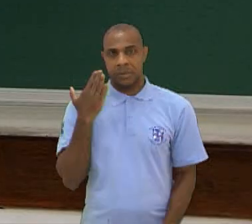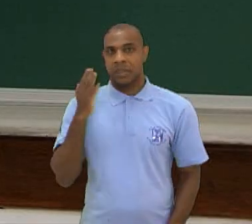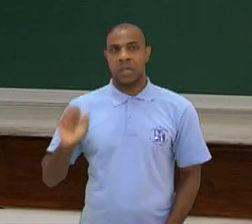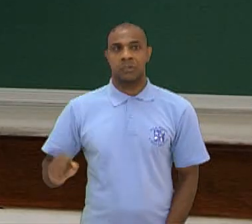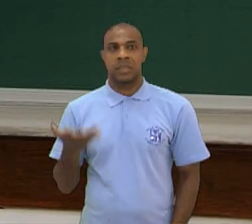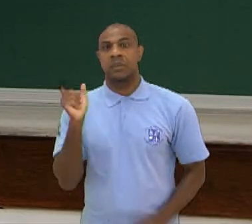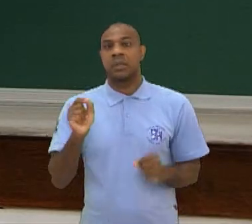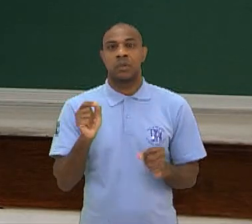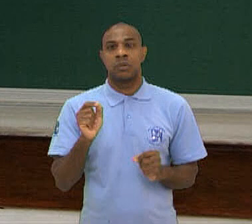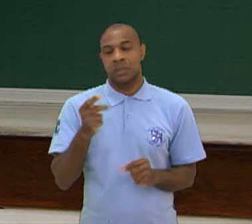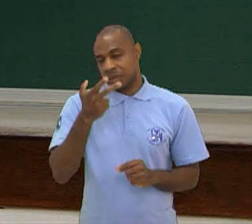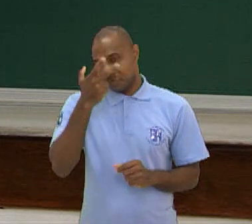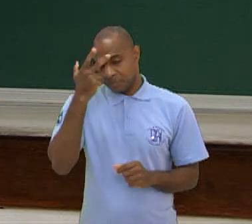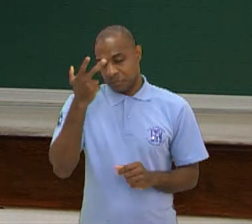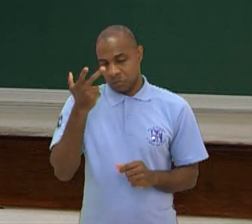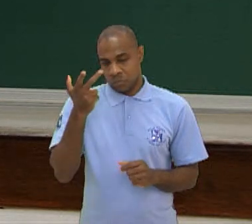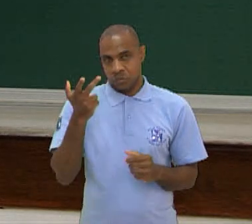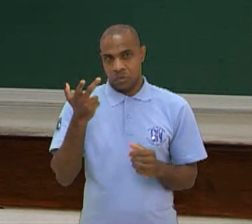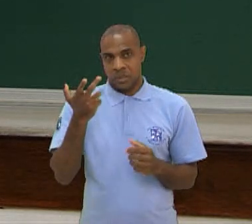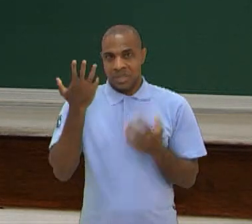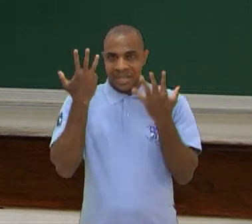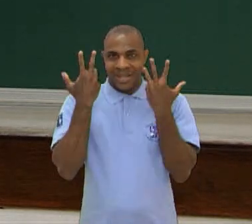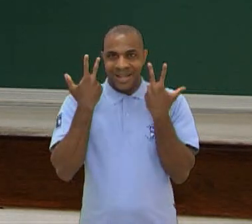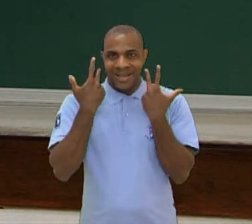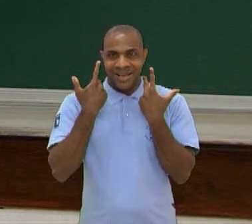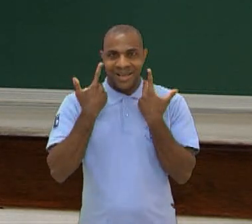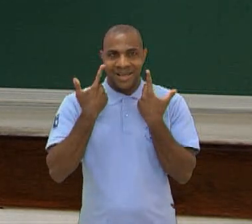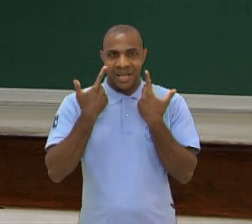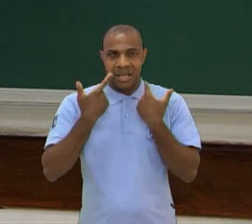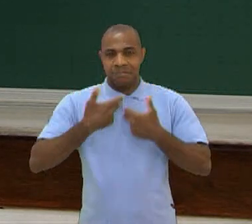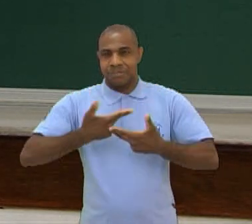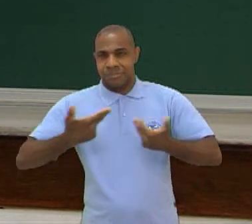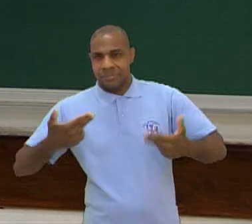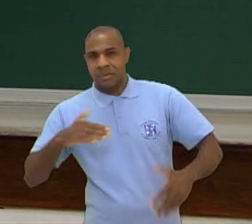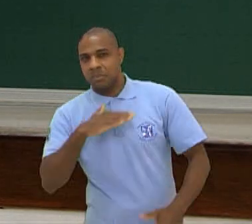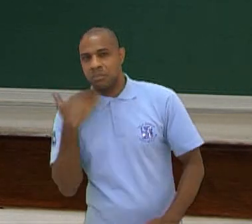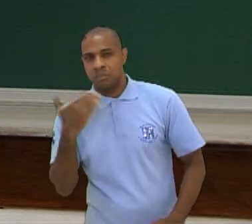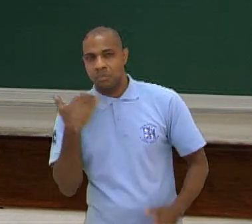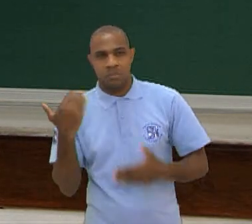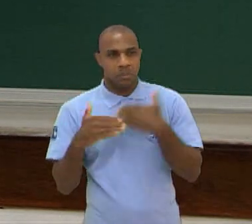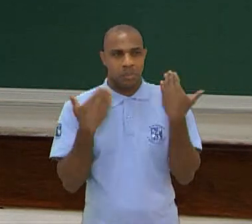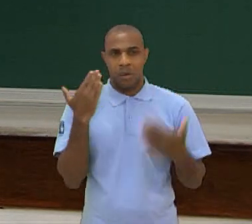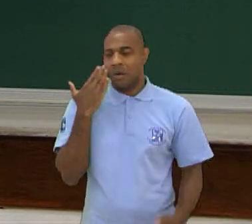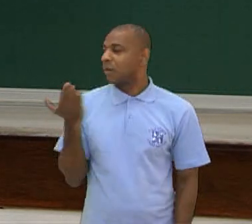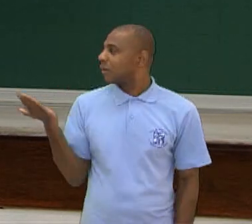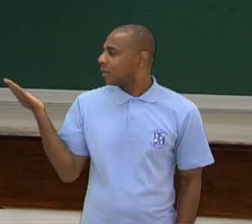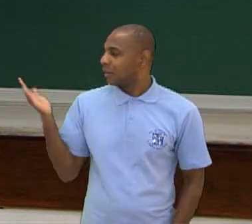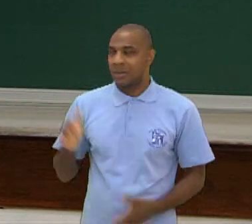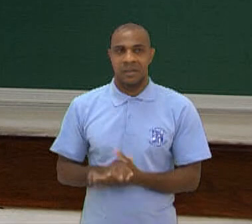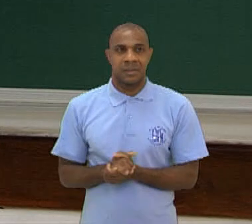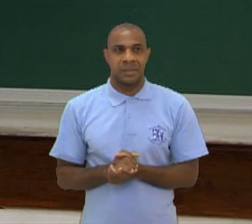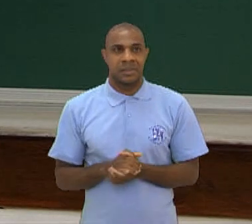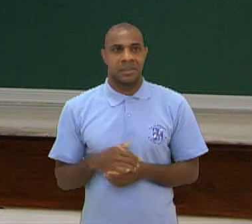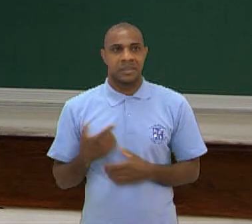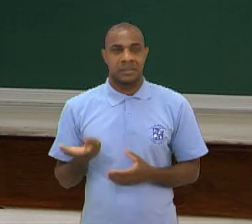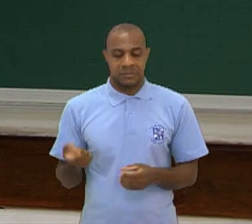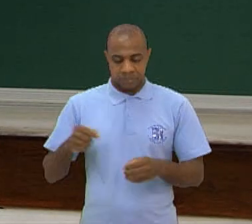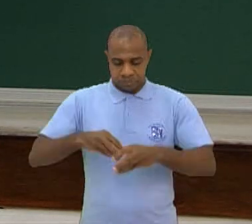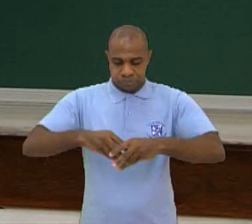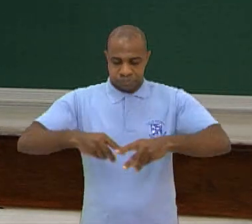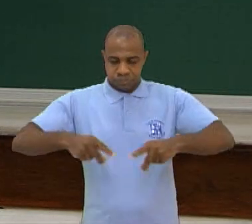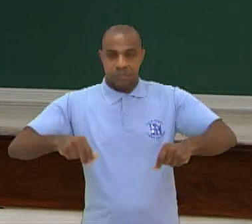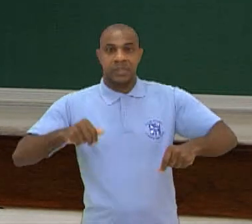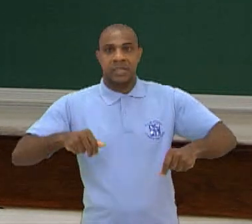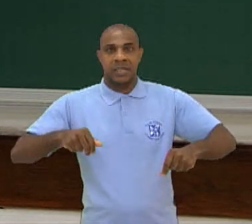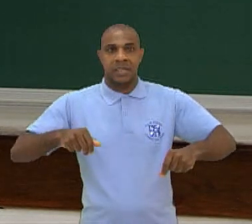vivos morrem. Por quê? Esses seres vivos morrem. E a gente viu que os decompositores, eles devolvem para os solos os